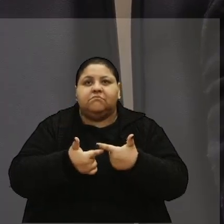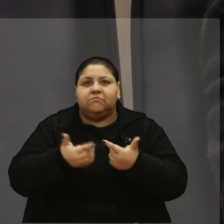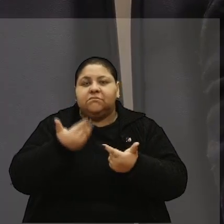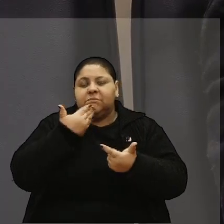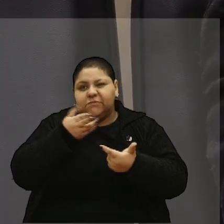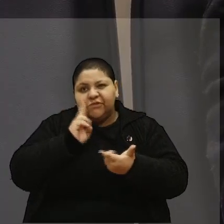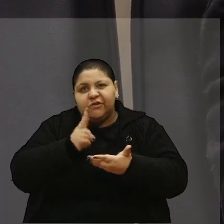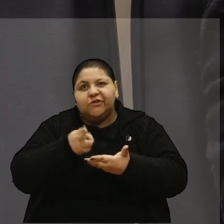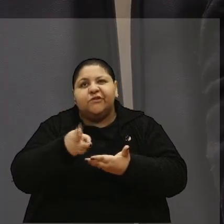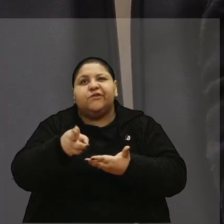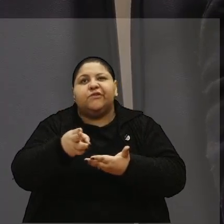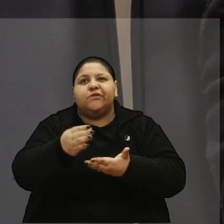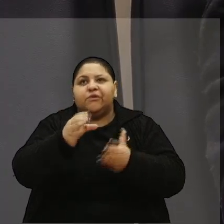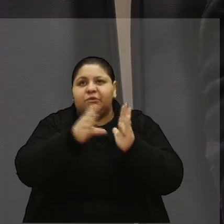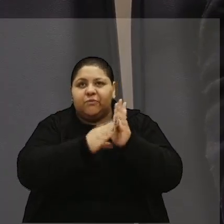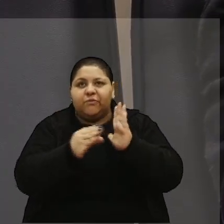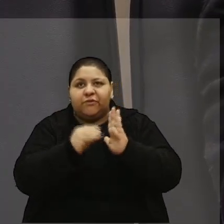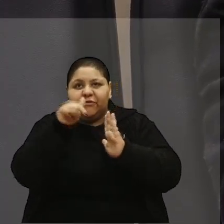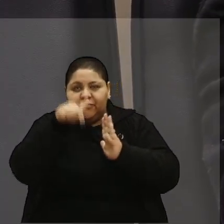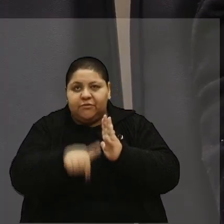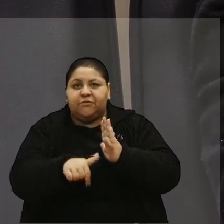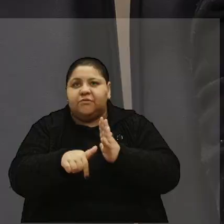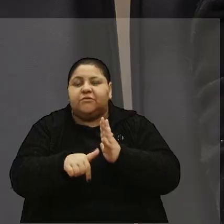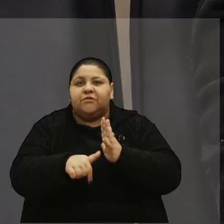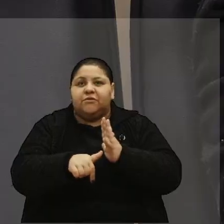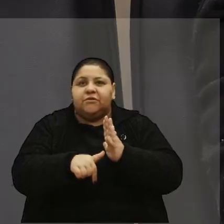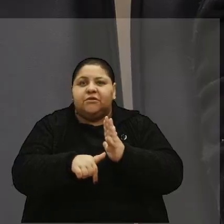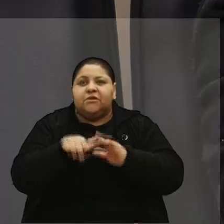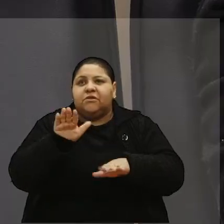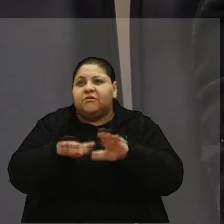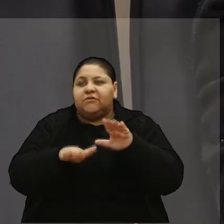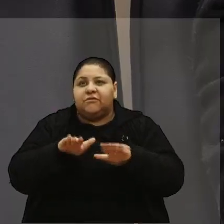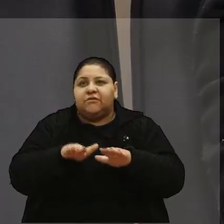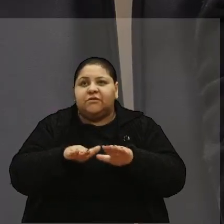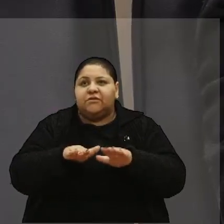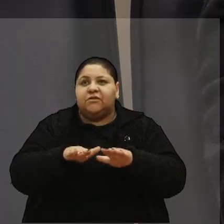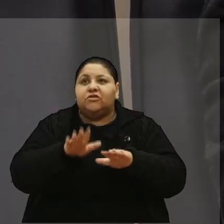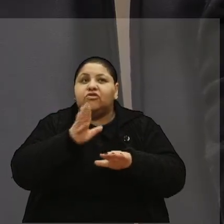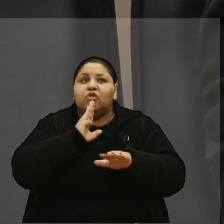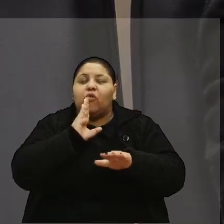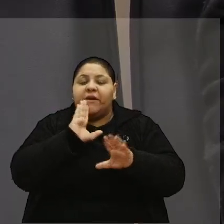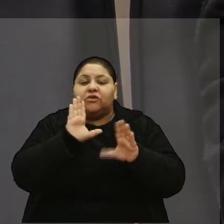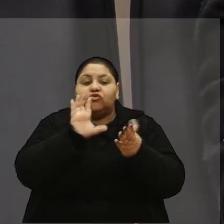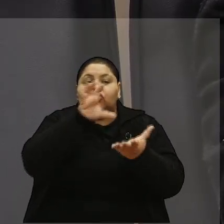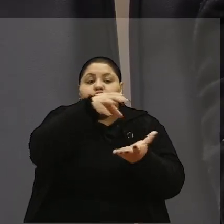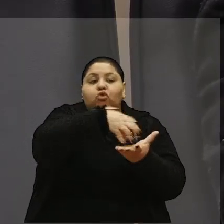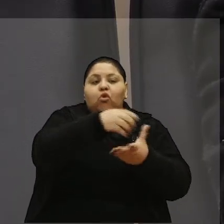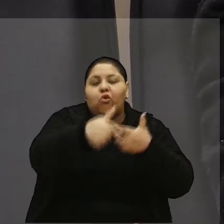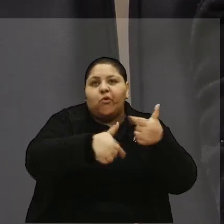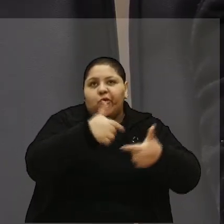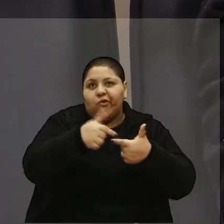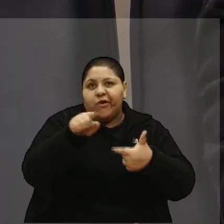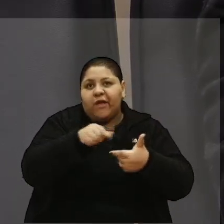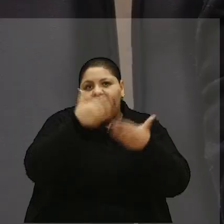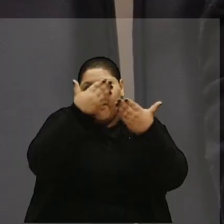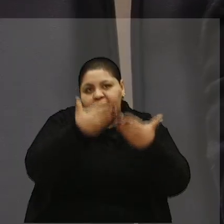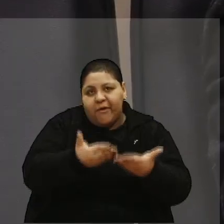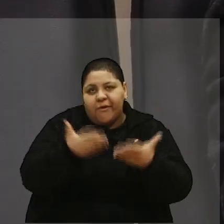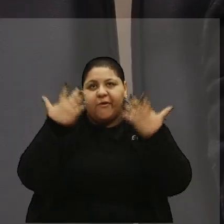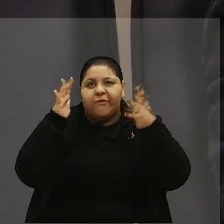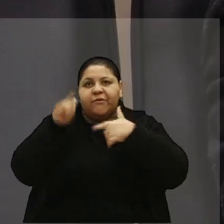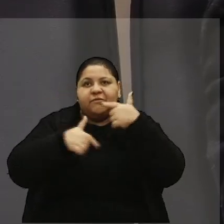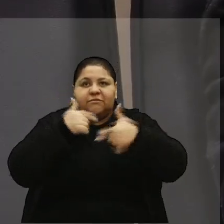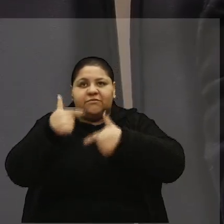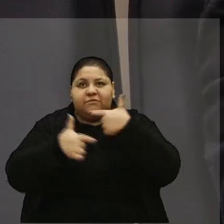acaba servindo de exemplo para nós aqui, né? Que não, às vezes a gente não desconhece um nicho, né, de trabalho que é o do senhor ali. Parabéns pelo